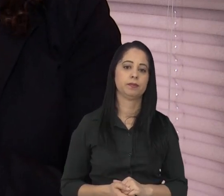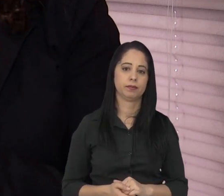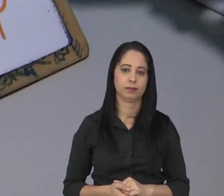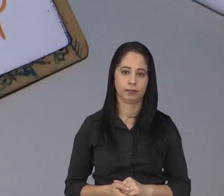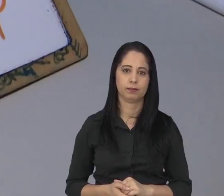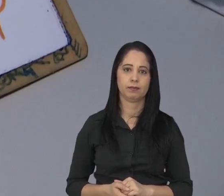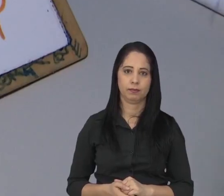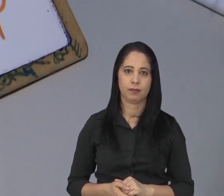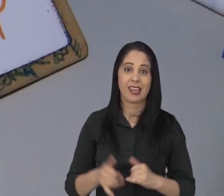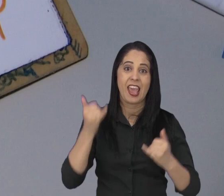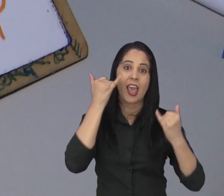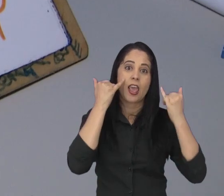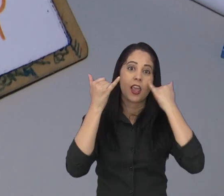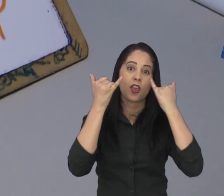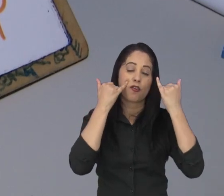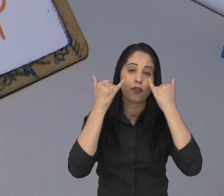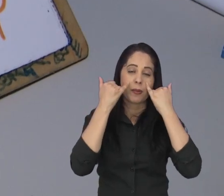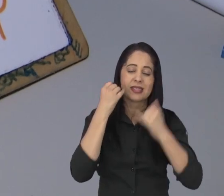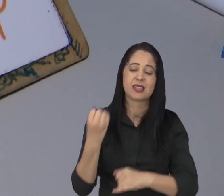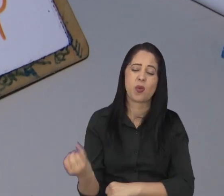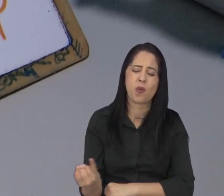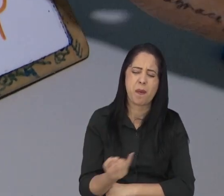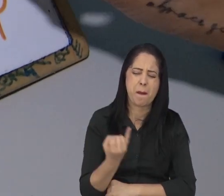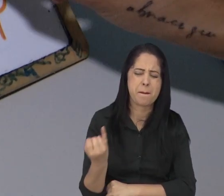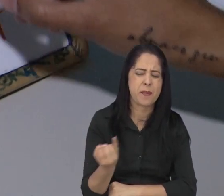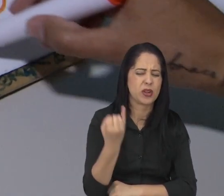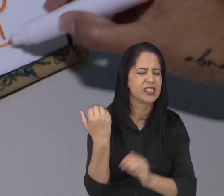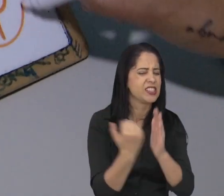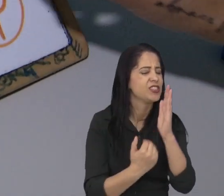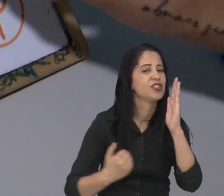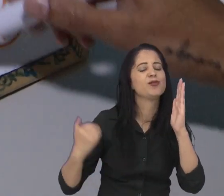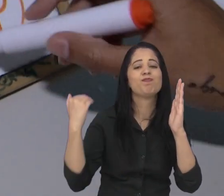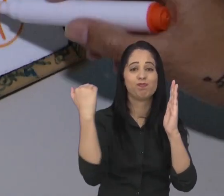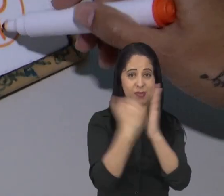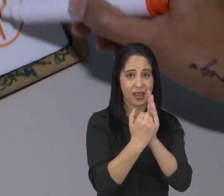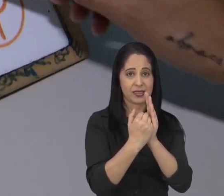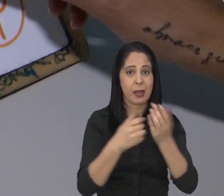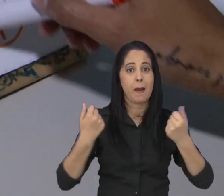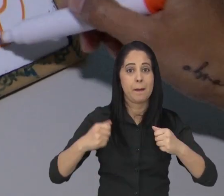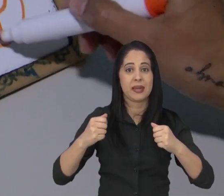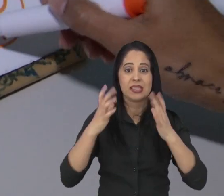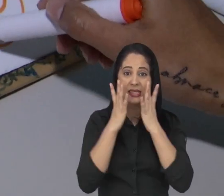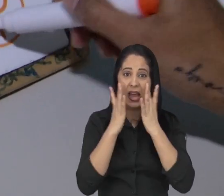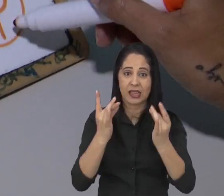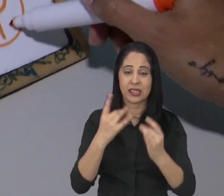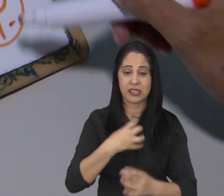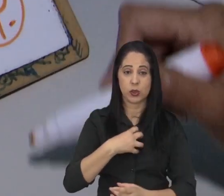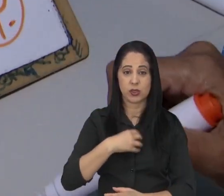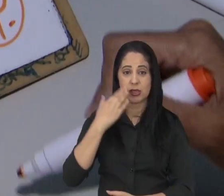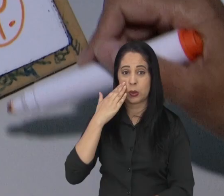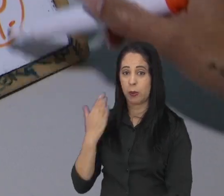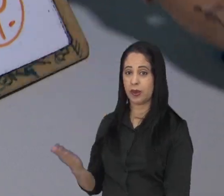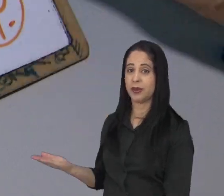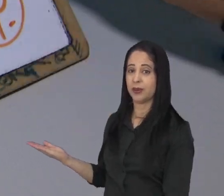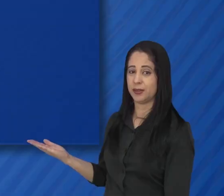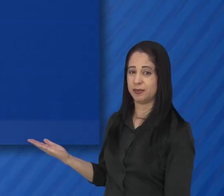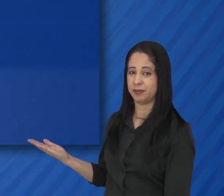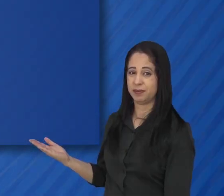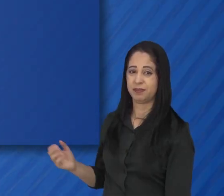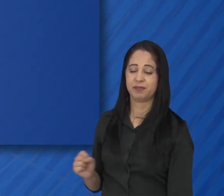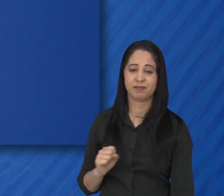elas. E como a informação é um dos principais aliados na identificação da doença, fique atento aos principais